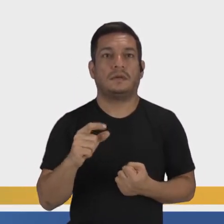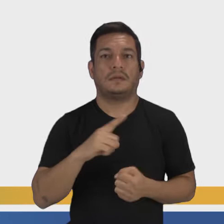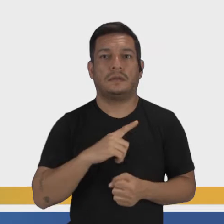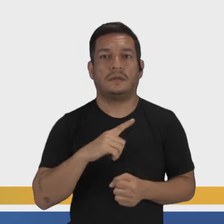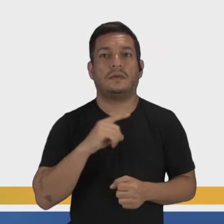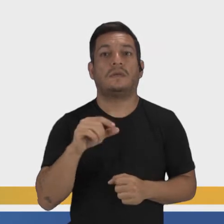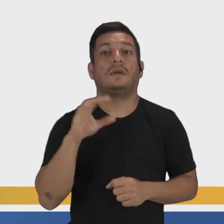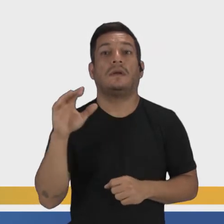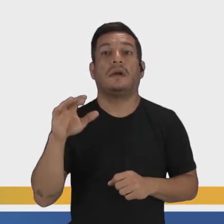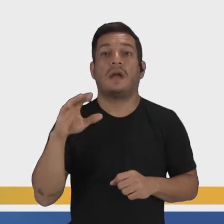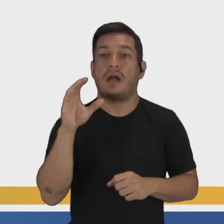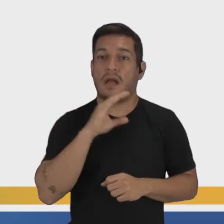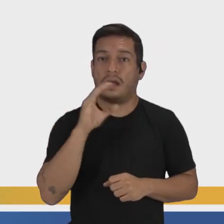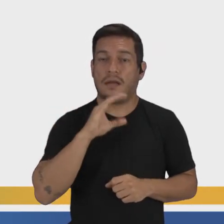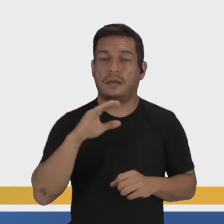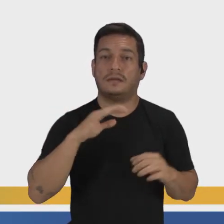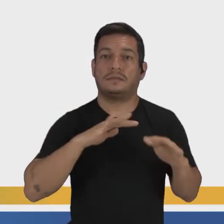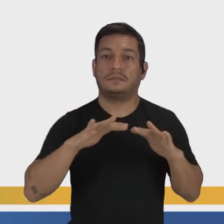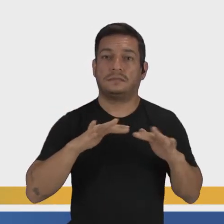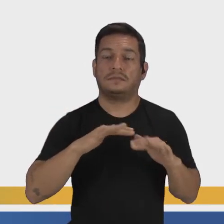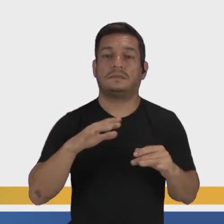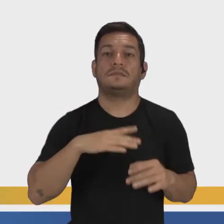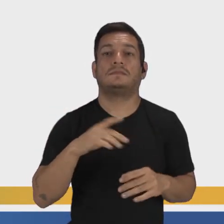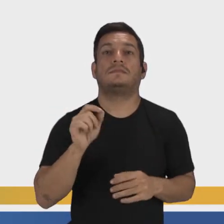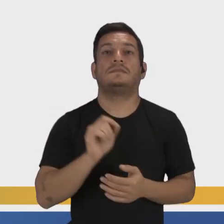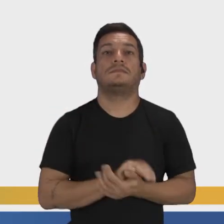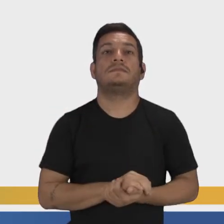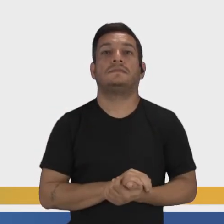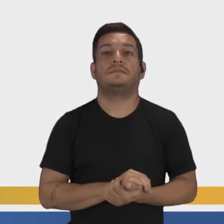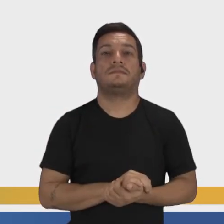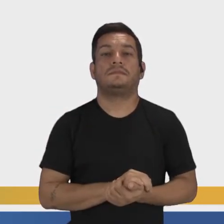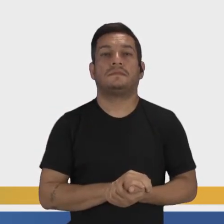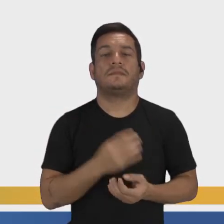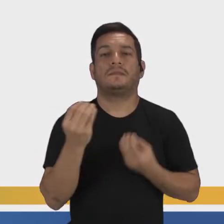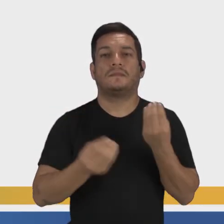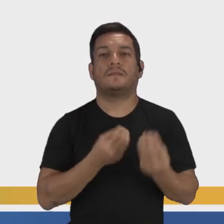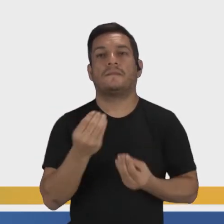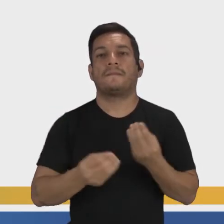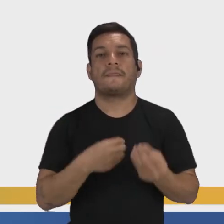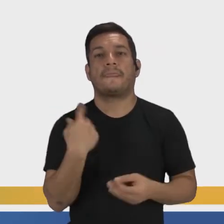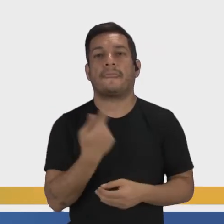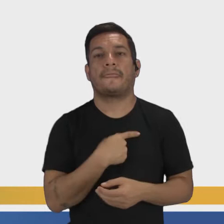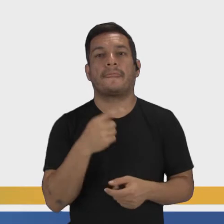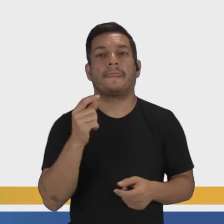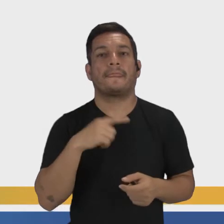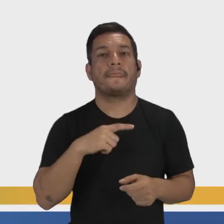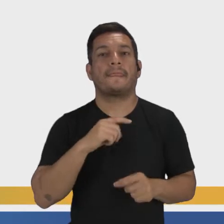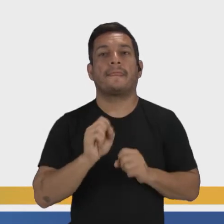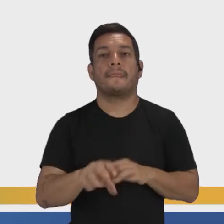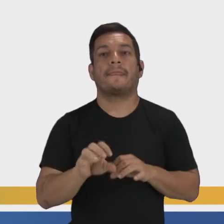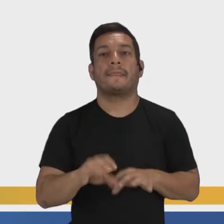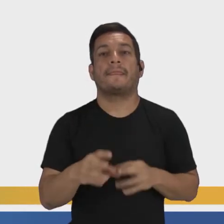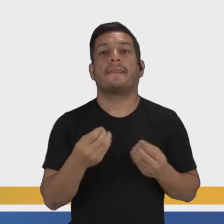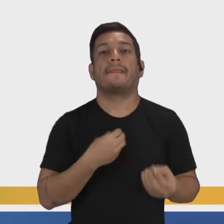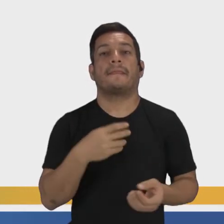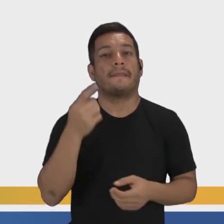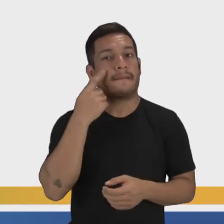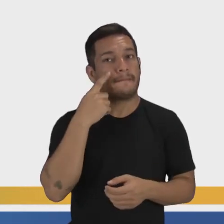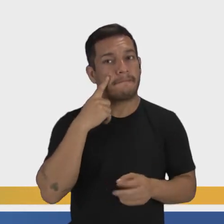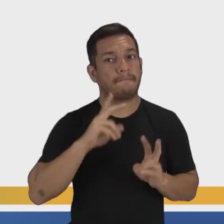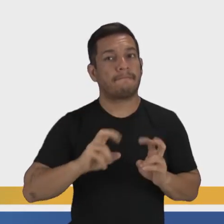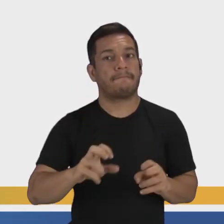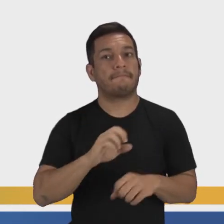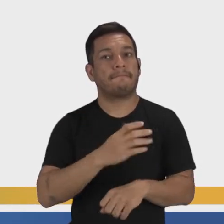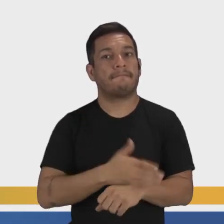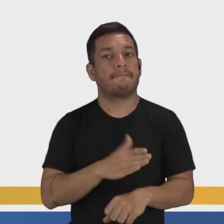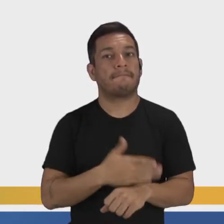ter ação na sua linha de aplicação. Então, como é que a gente vai trabalhar nesse exercício? Para